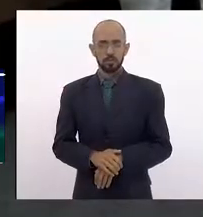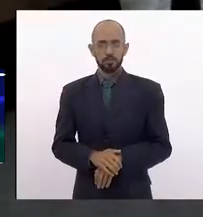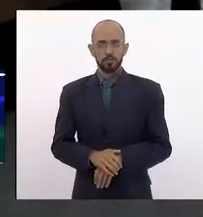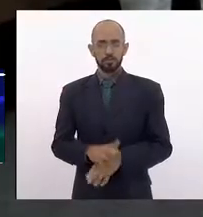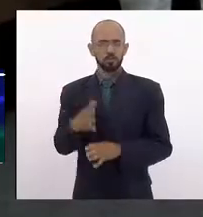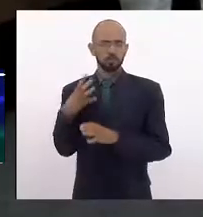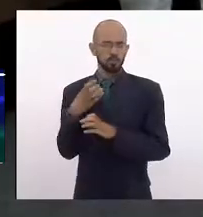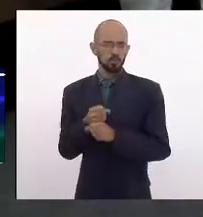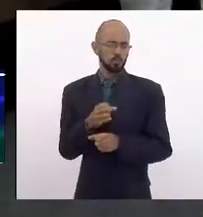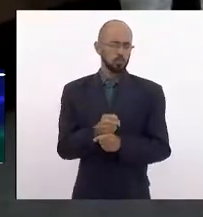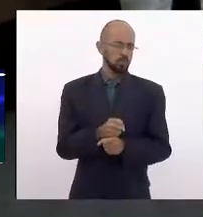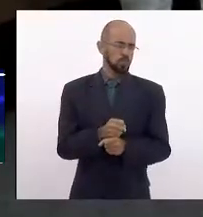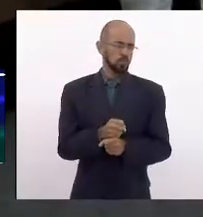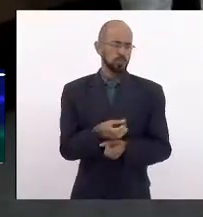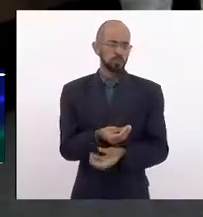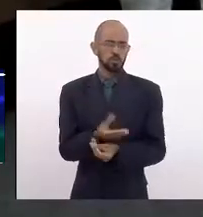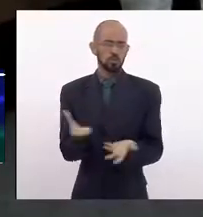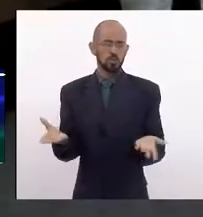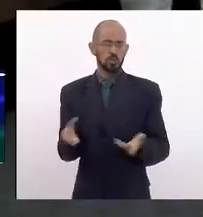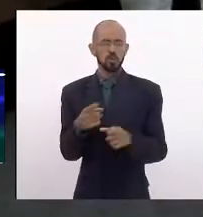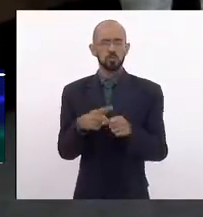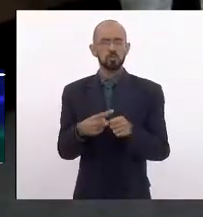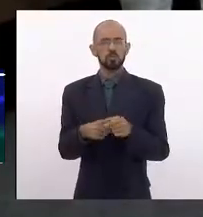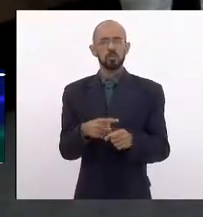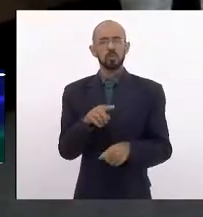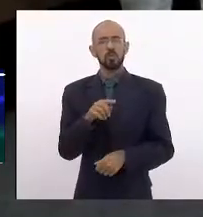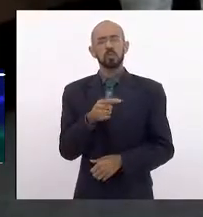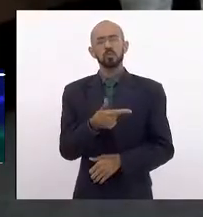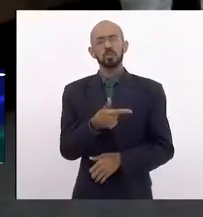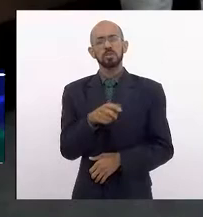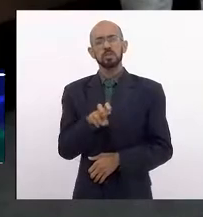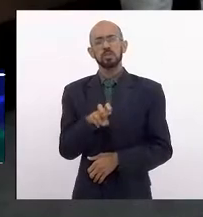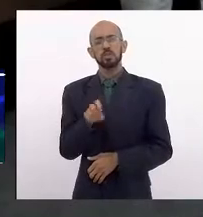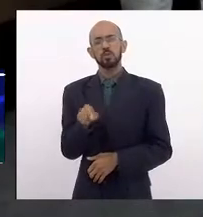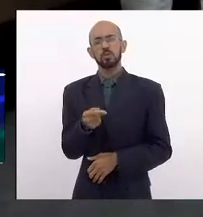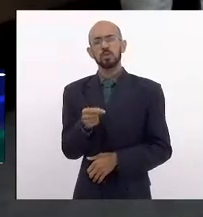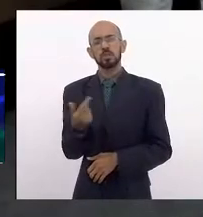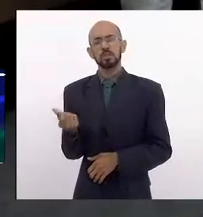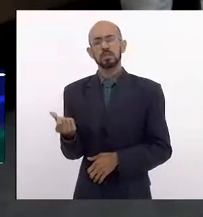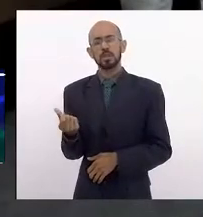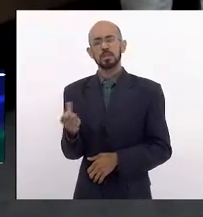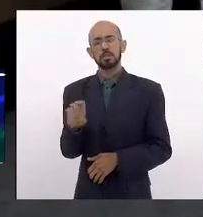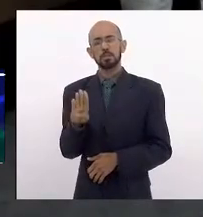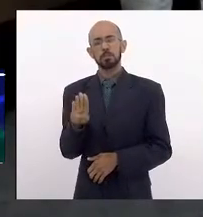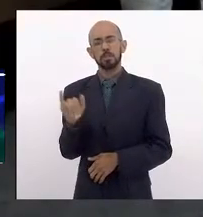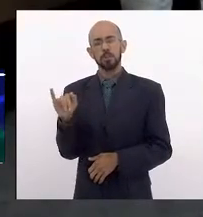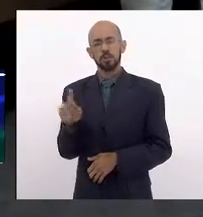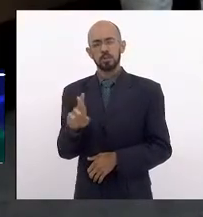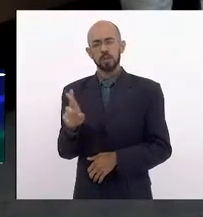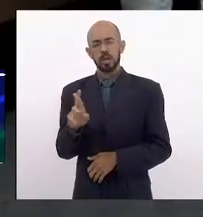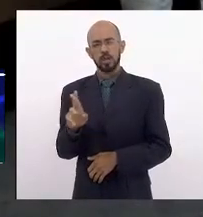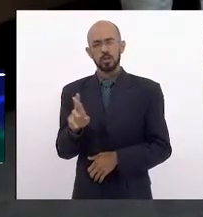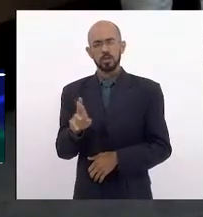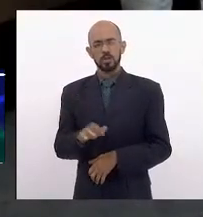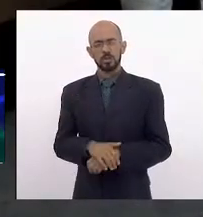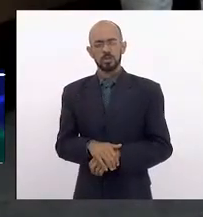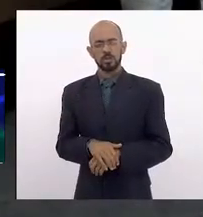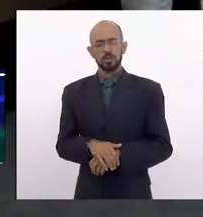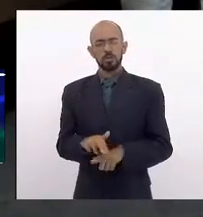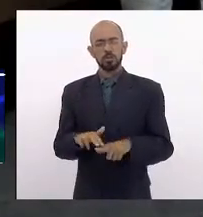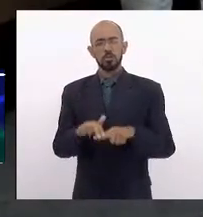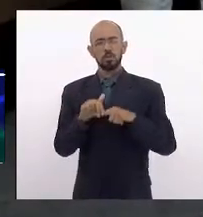repasse aos municípios de 25. Seis bilhões logo o valor líquido é hora